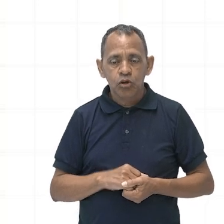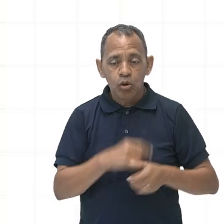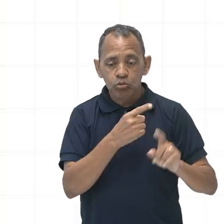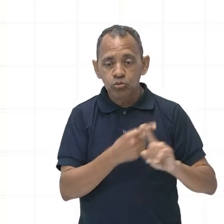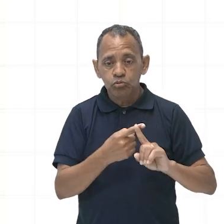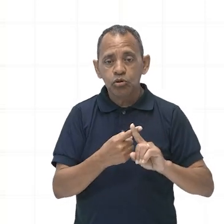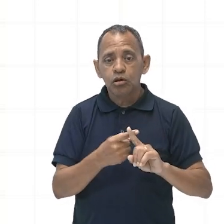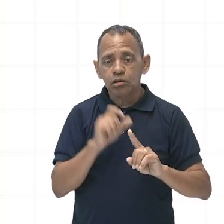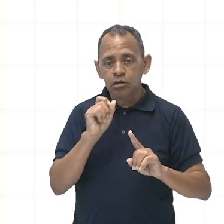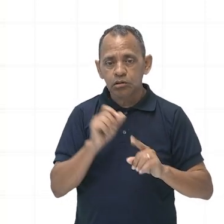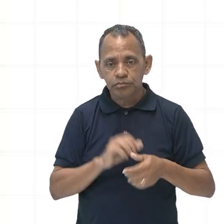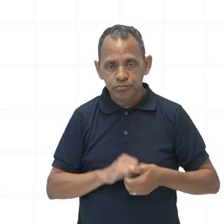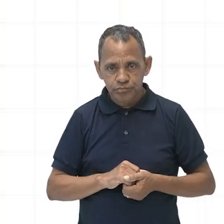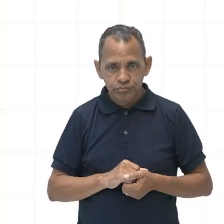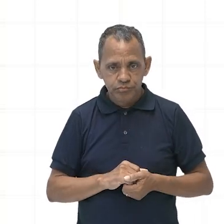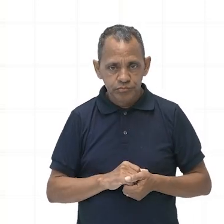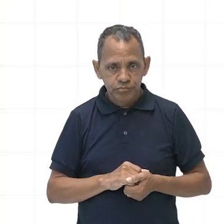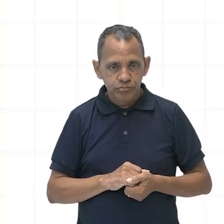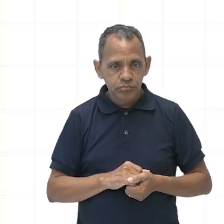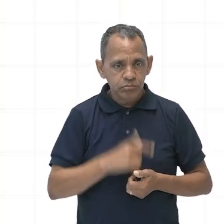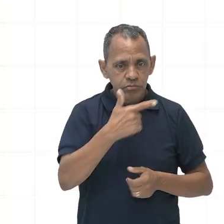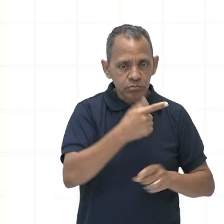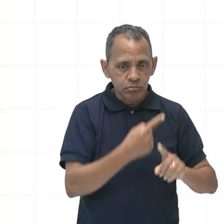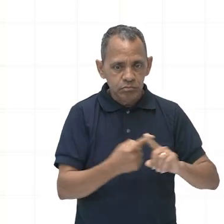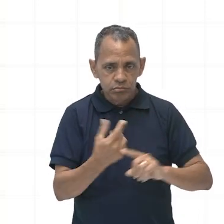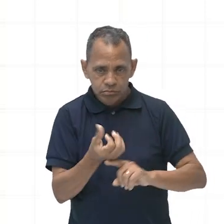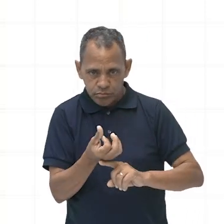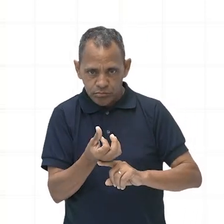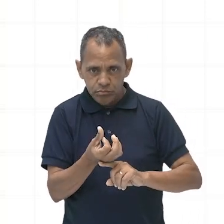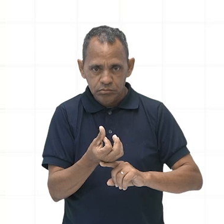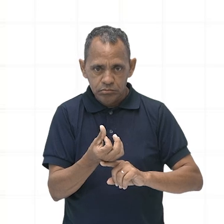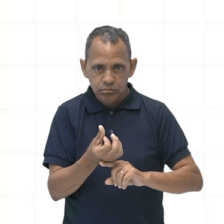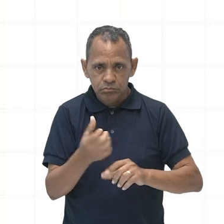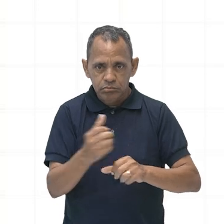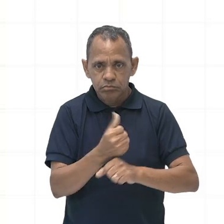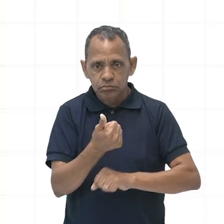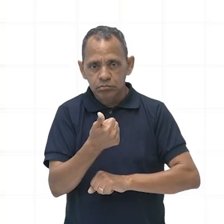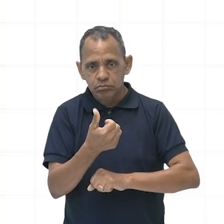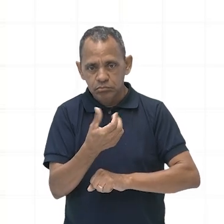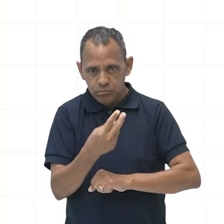índices. Então, 2 vezes 6, 12.